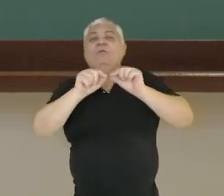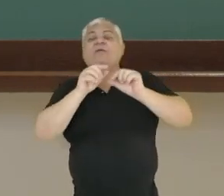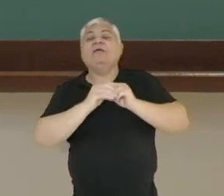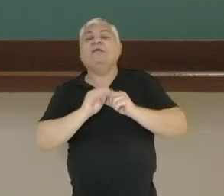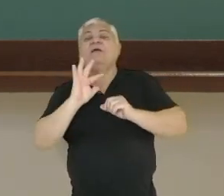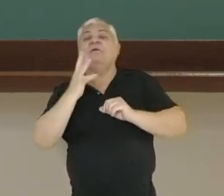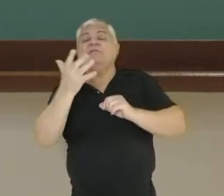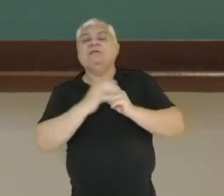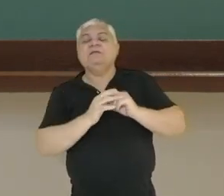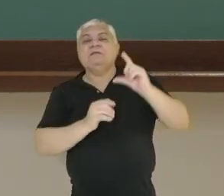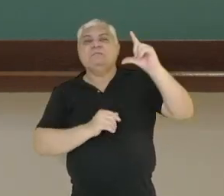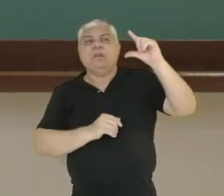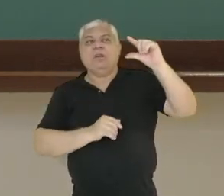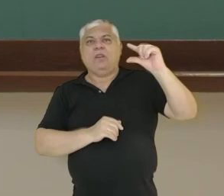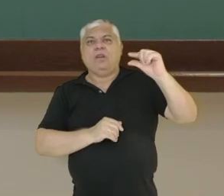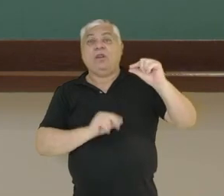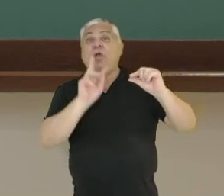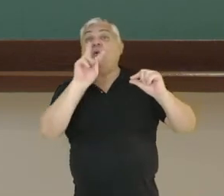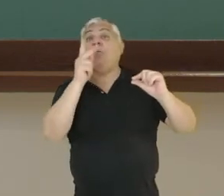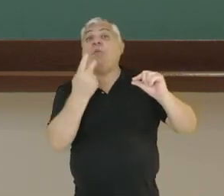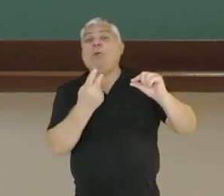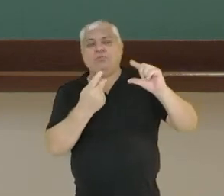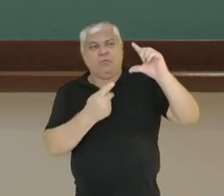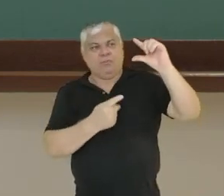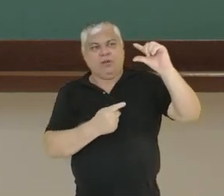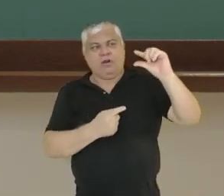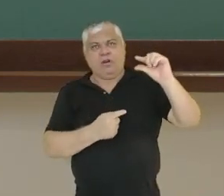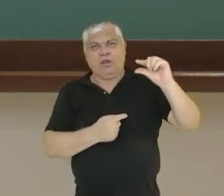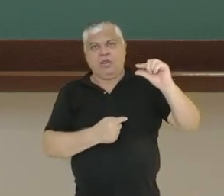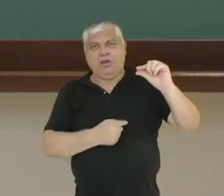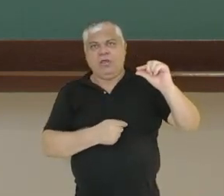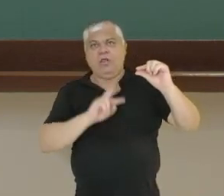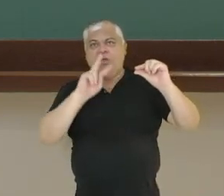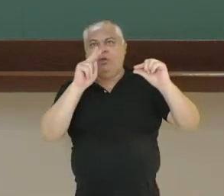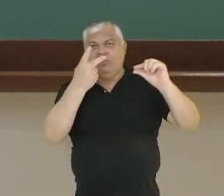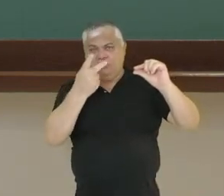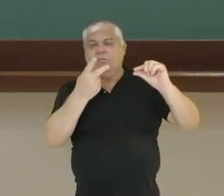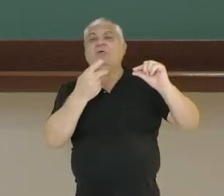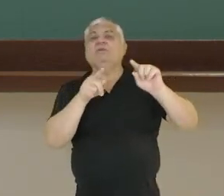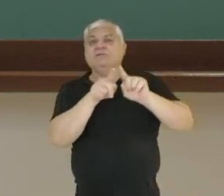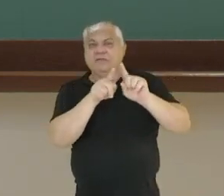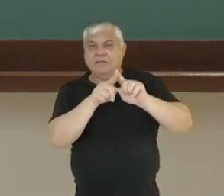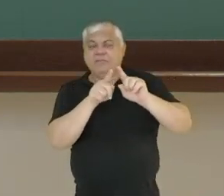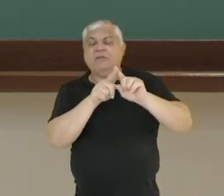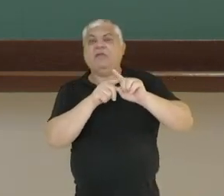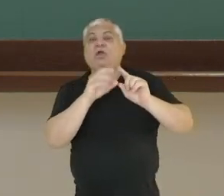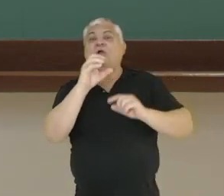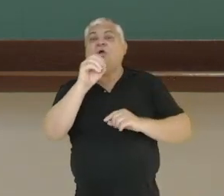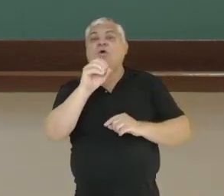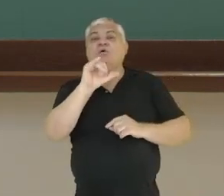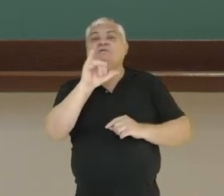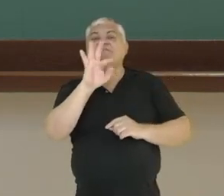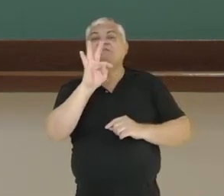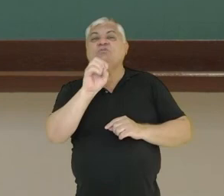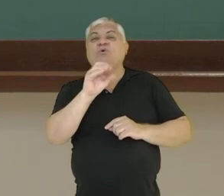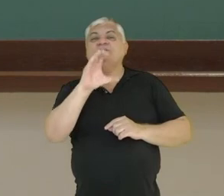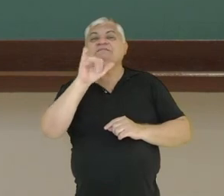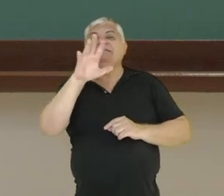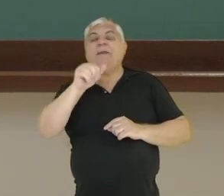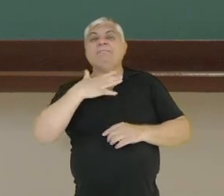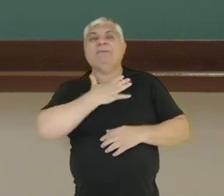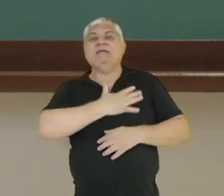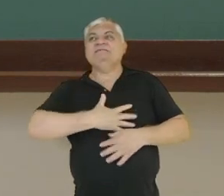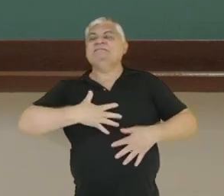coriônica diminui e outro hormônio começa a ser liberado, que é o hormônio ocitocina. E ele vai